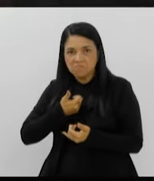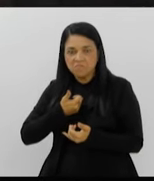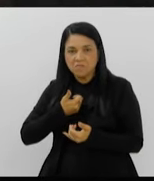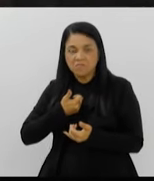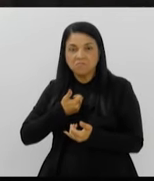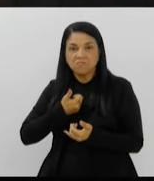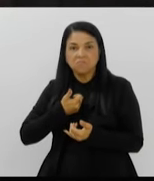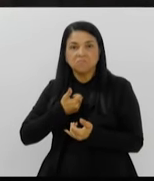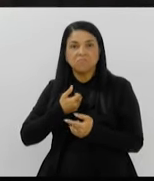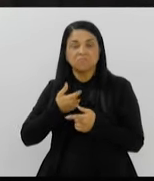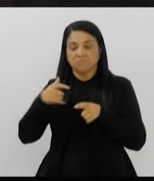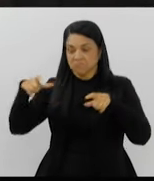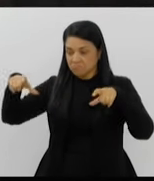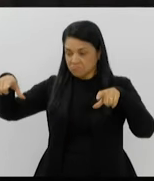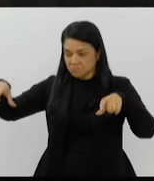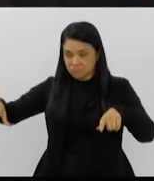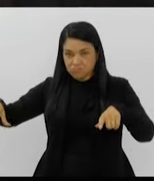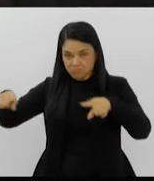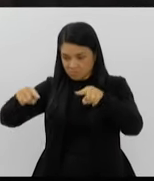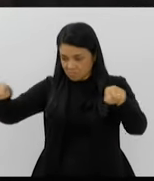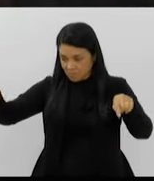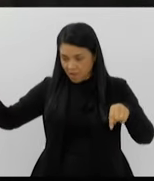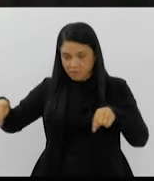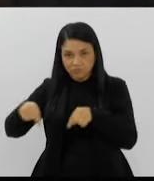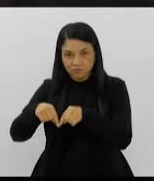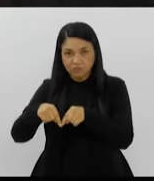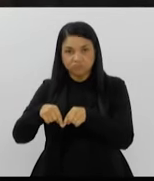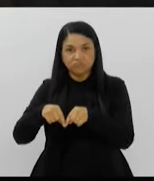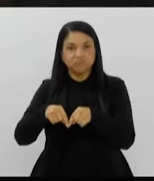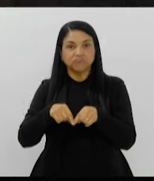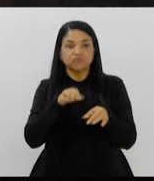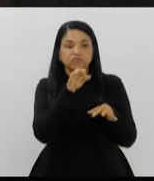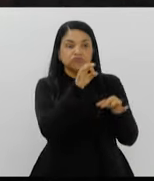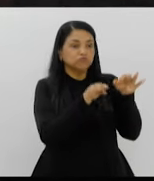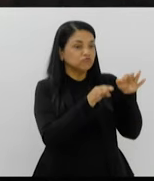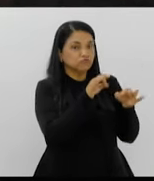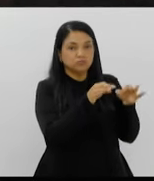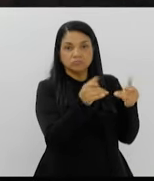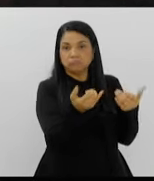do pátio, nem por parte da justiça.